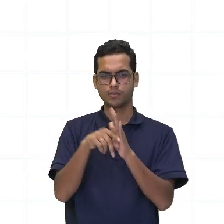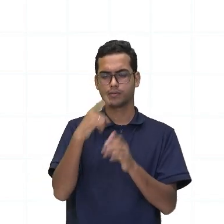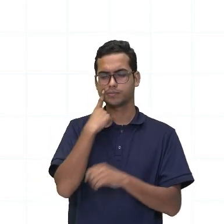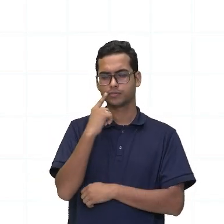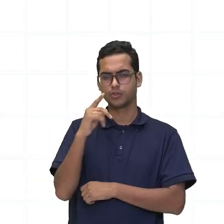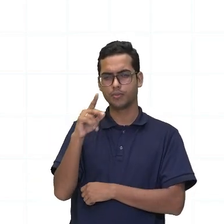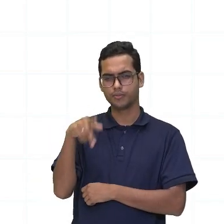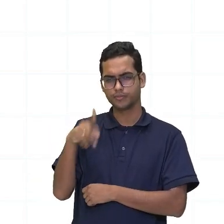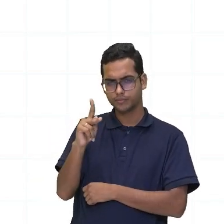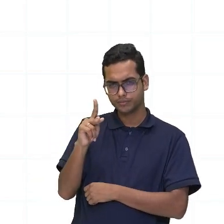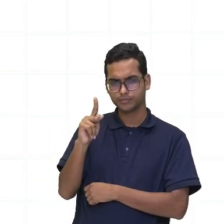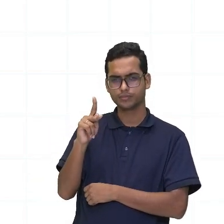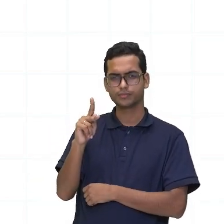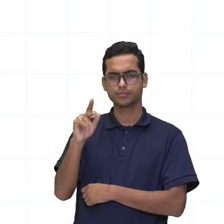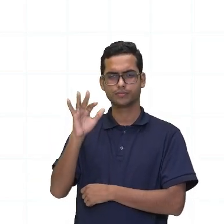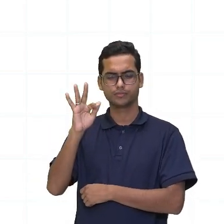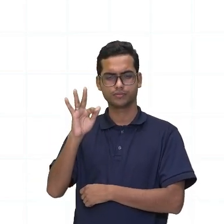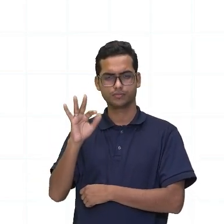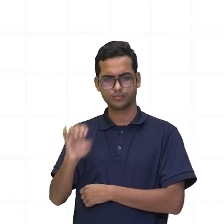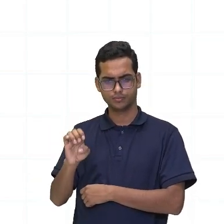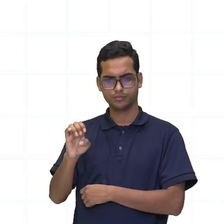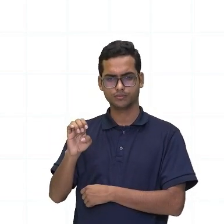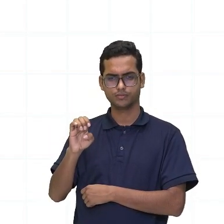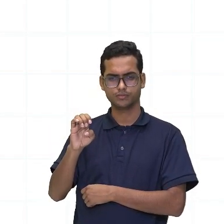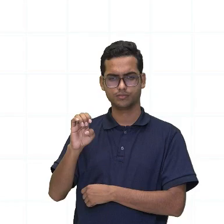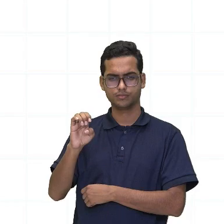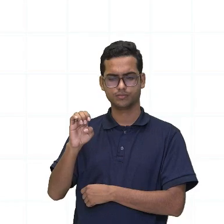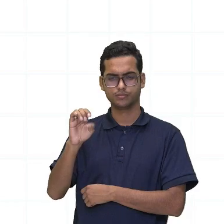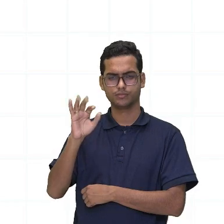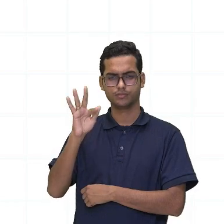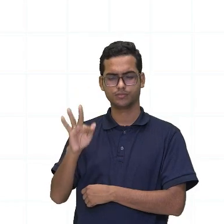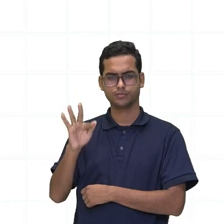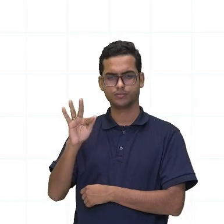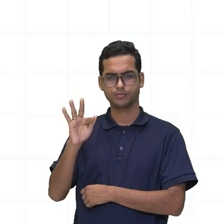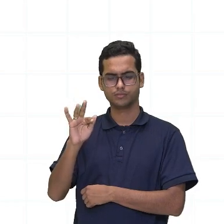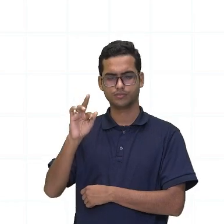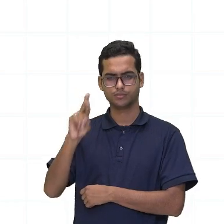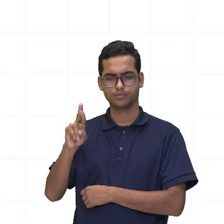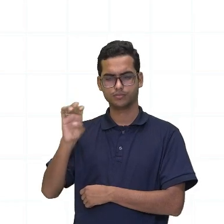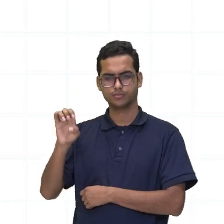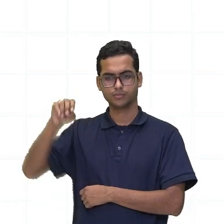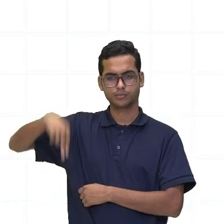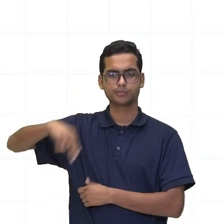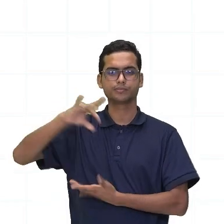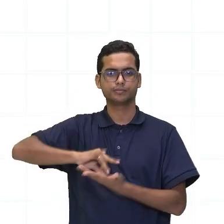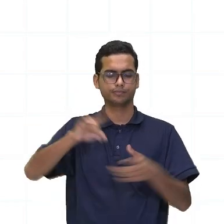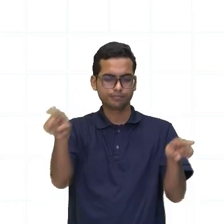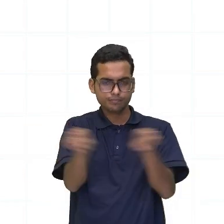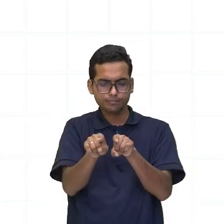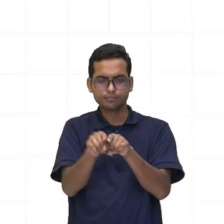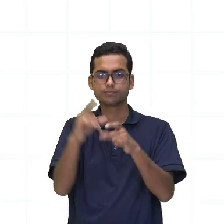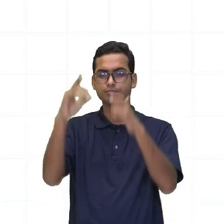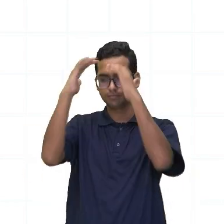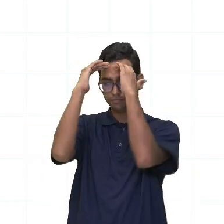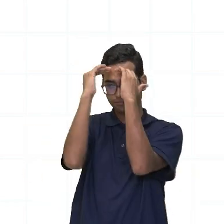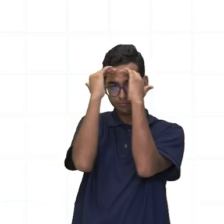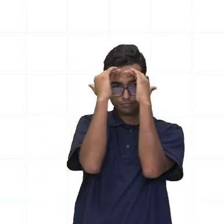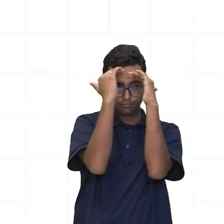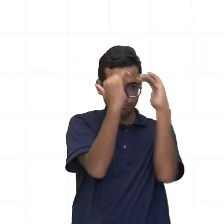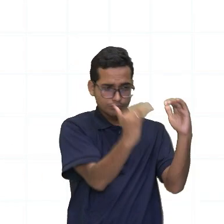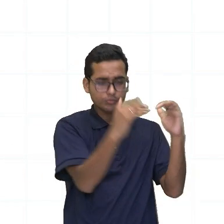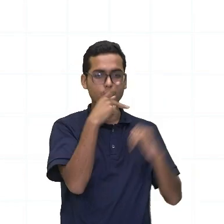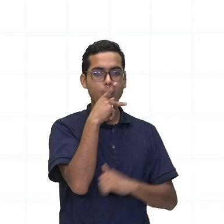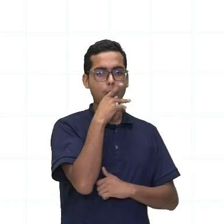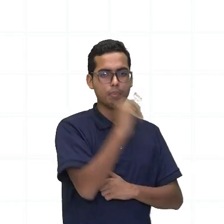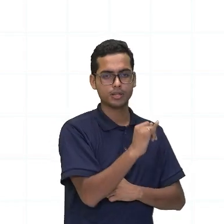sua pirâmide 10 metros menor. Então, é toda questão de respeito com o pai. Aí